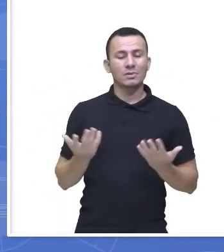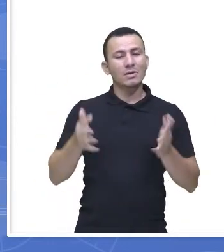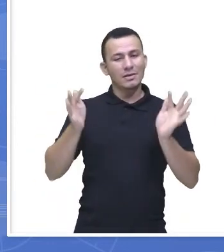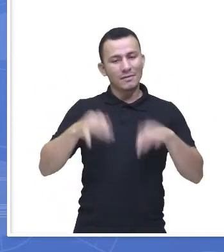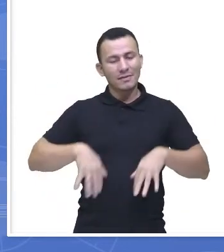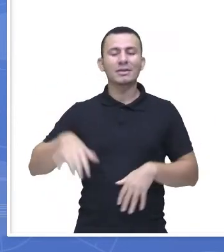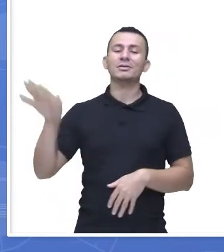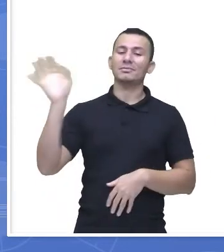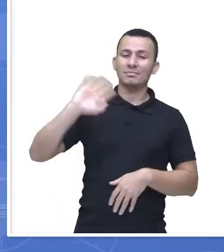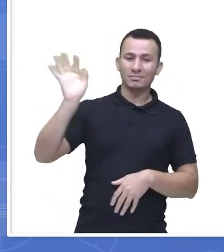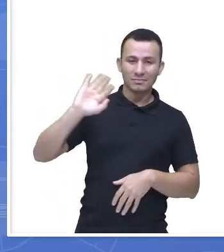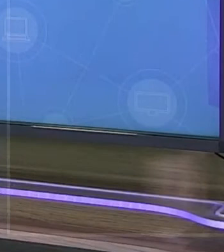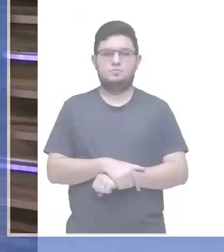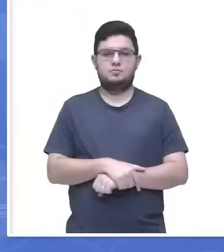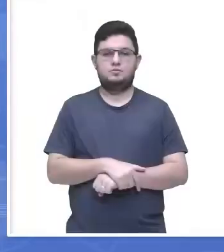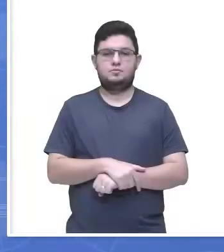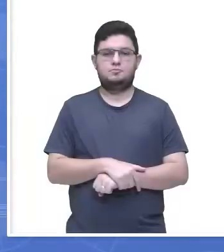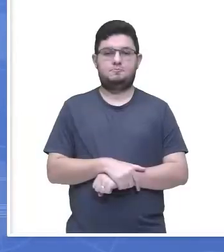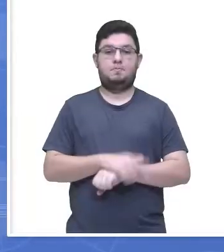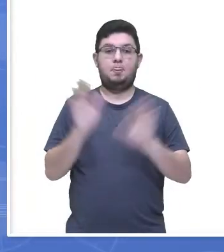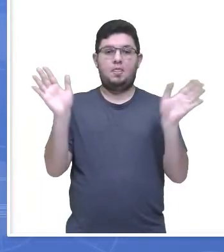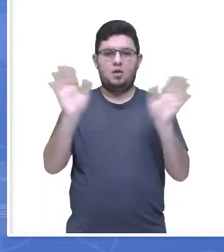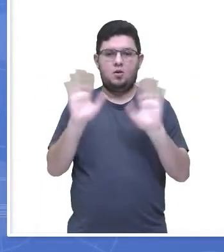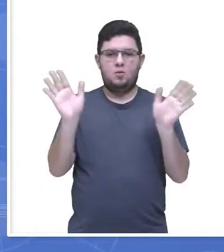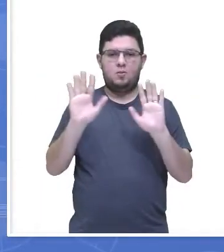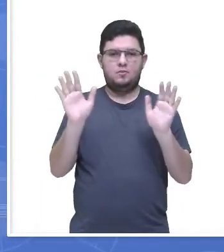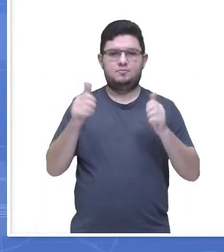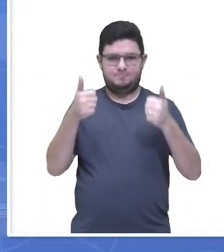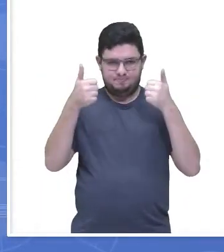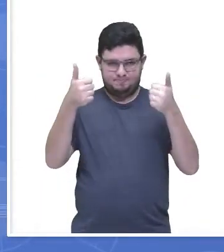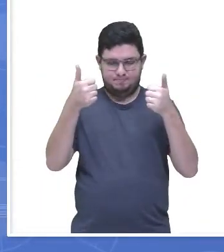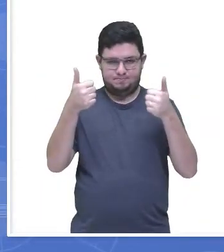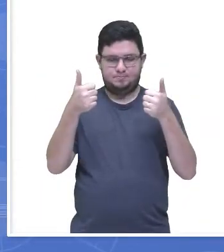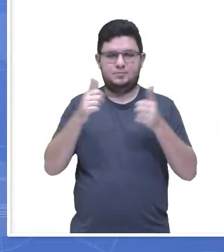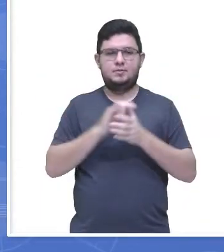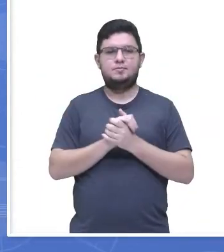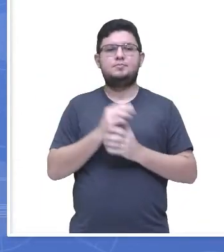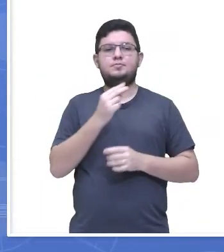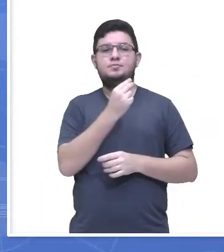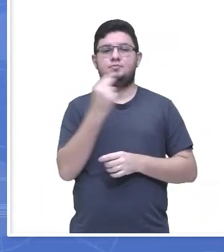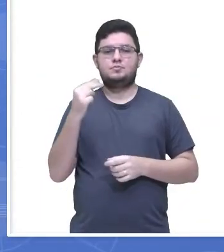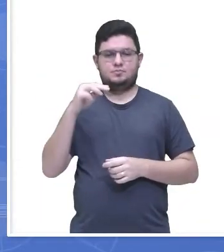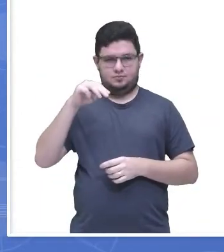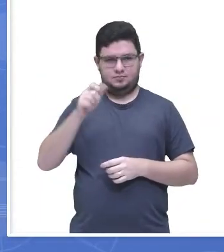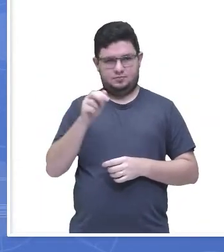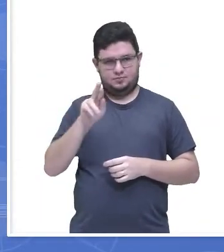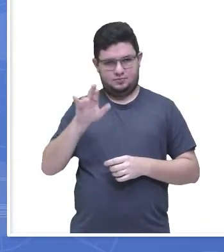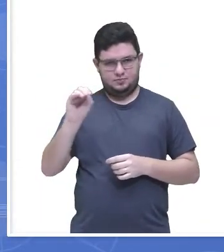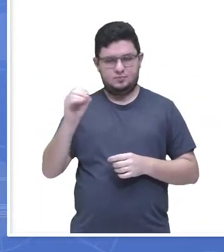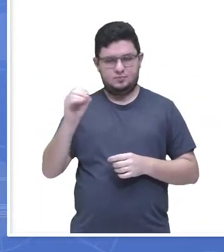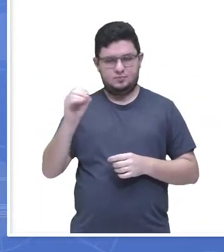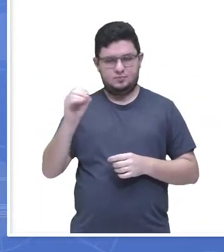O Alexander colocou letra B. Então, a maioria está indo aí na letra B, não é verdade? Vamos agora, com calma, verificar